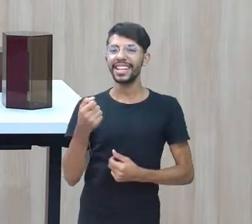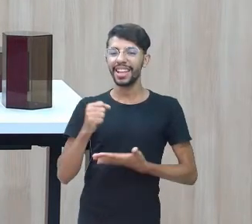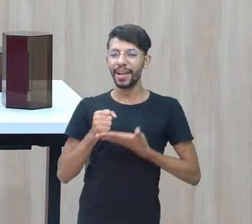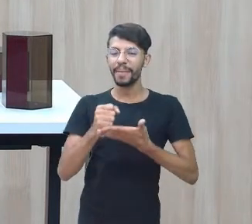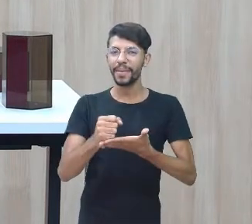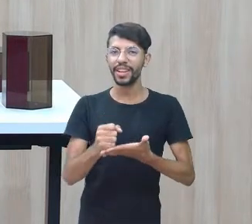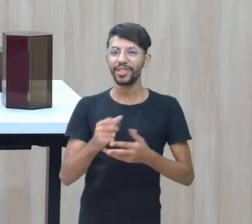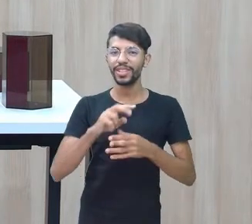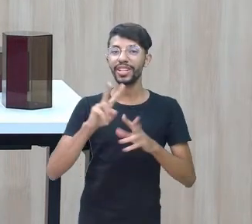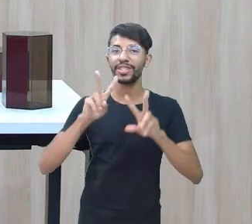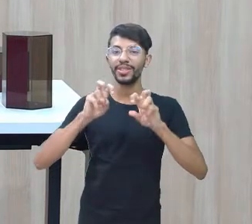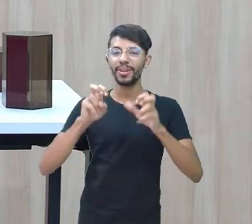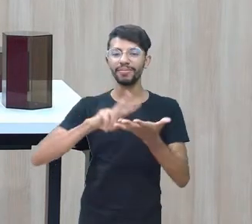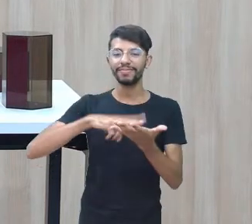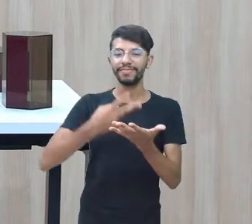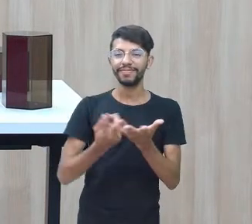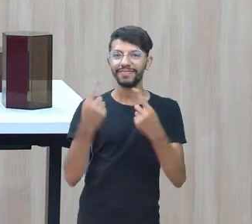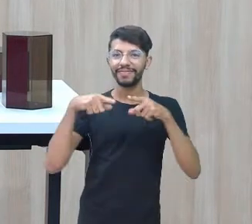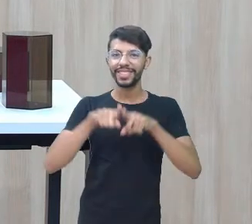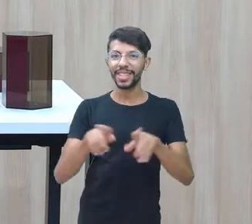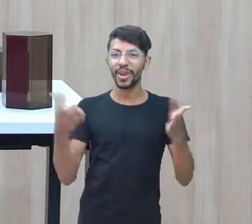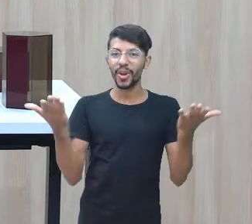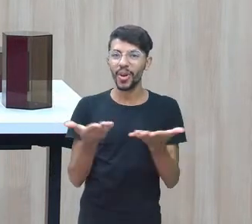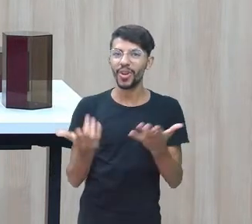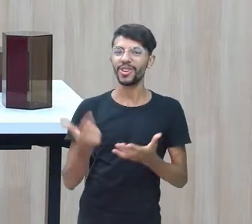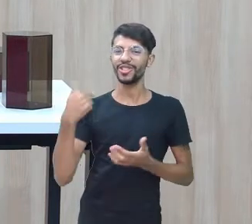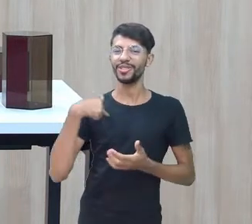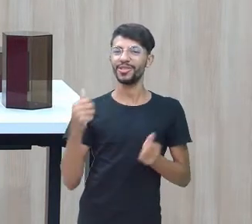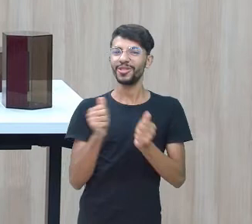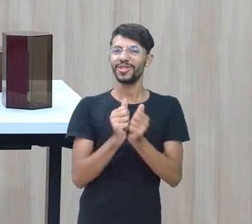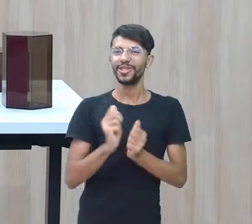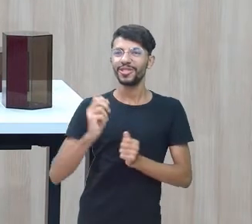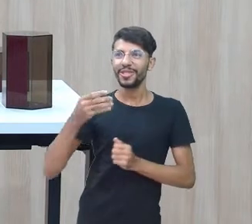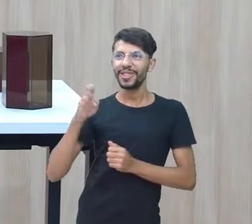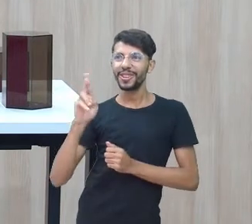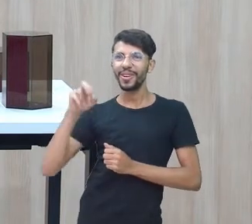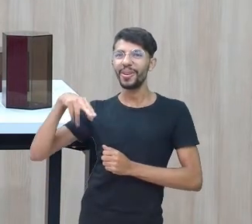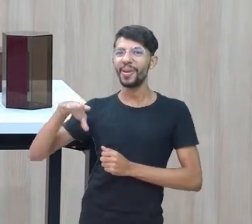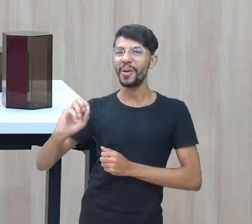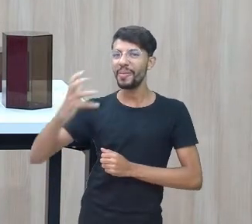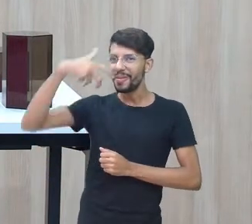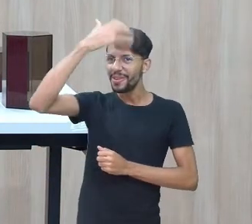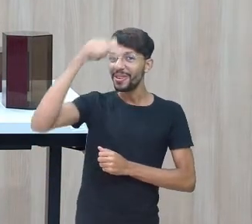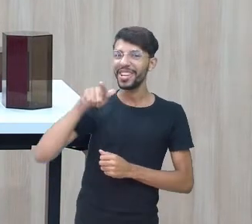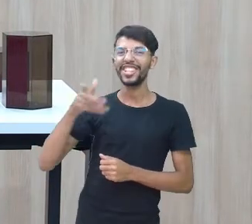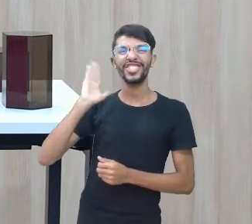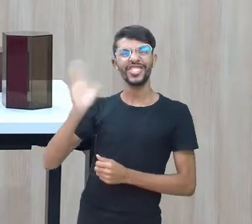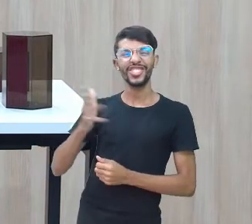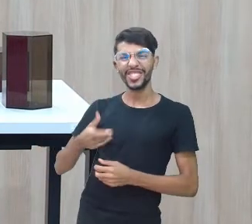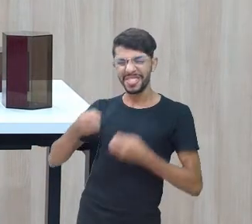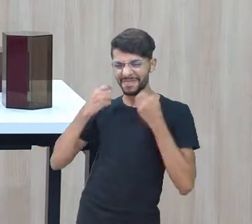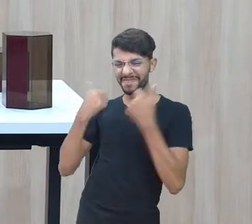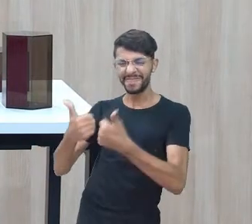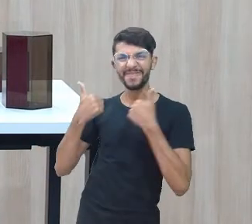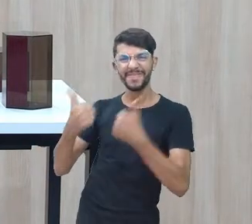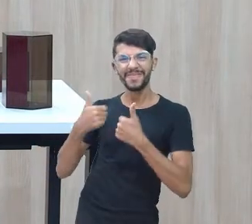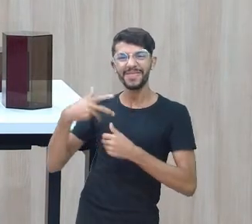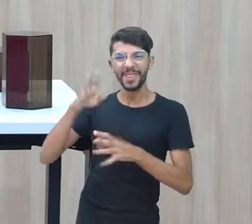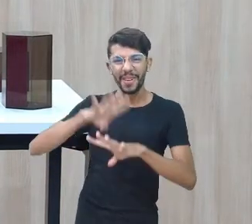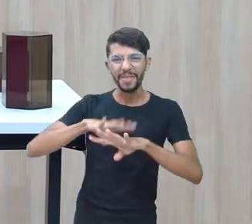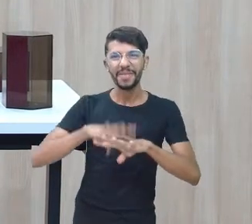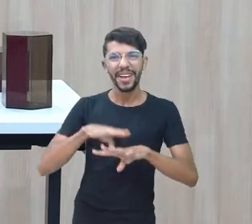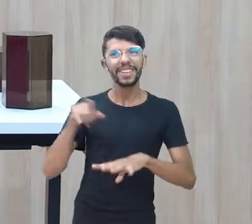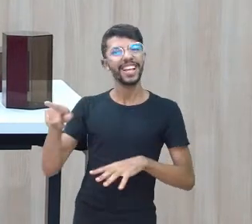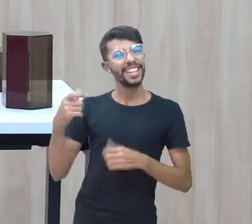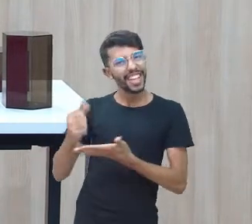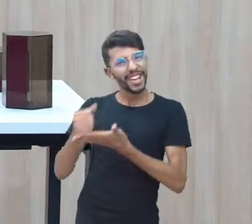traduções simultâneas. Hoje eu estou com o Bruno mais uma vez. Ele está ficando craque em matemática também. E essa galera toda me ajuda aqui e